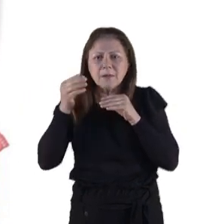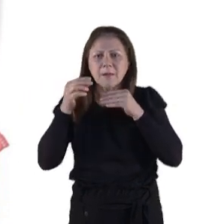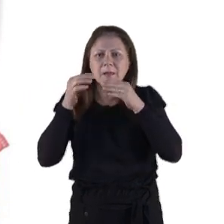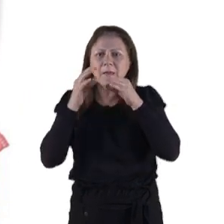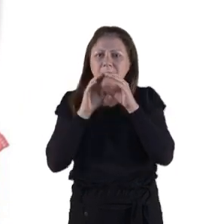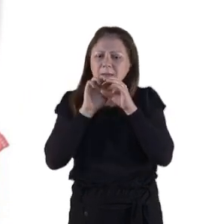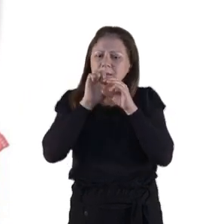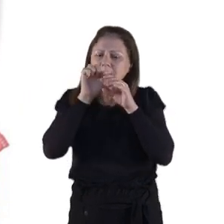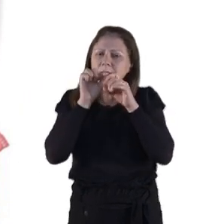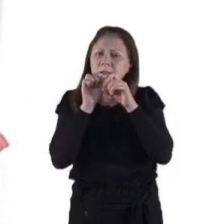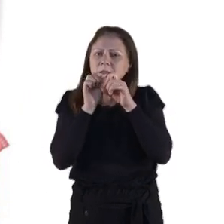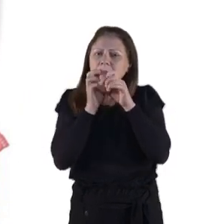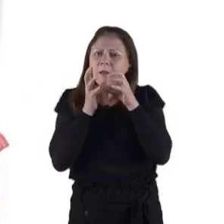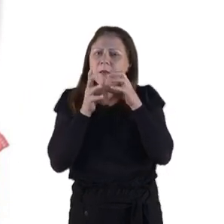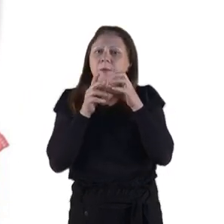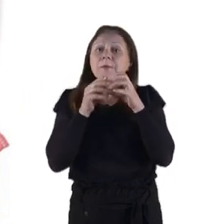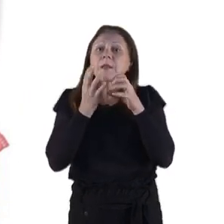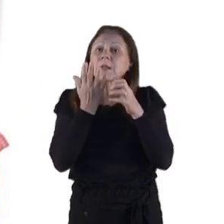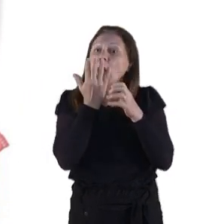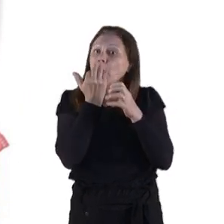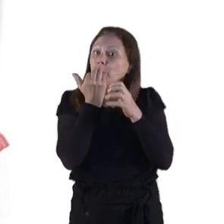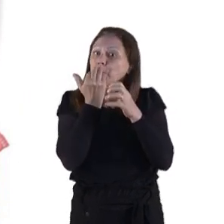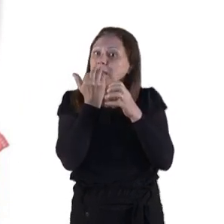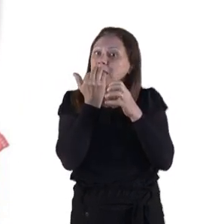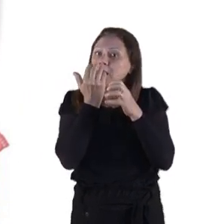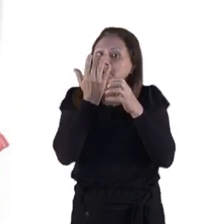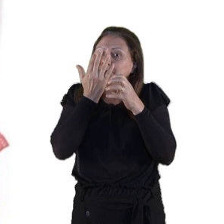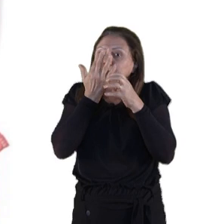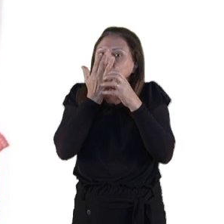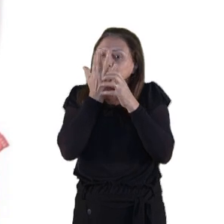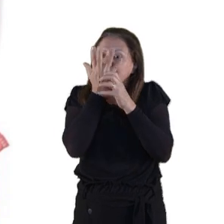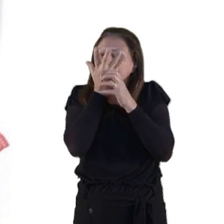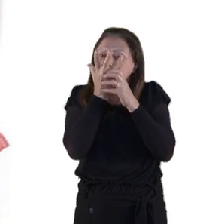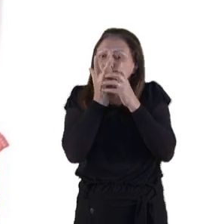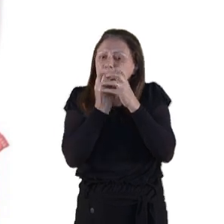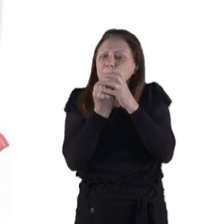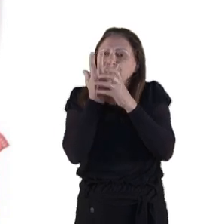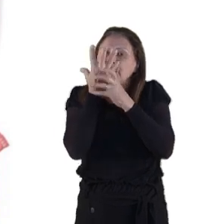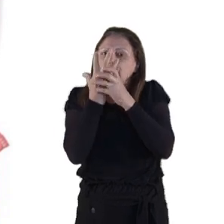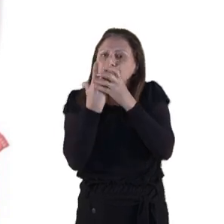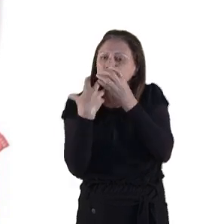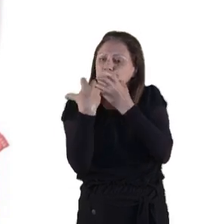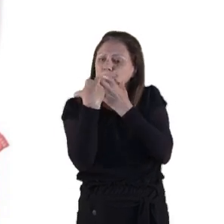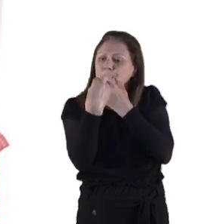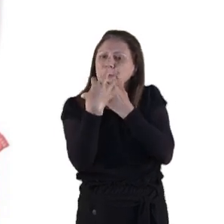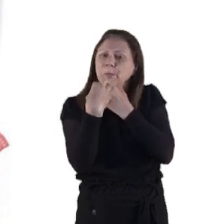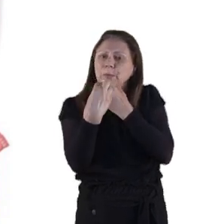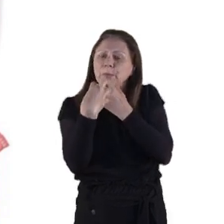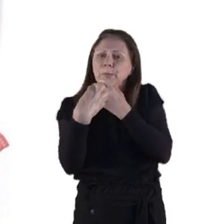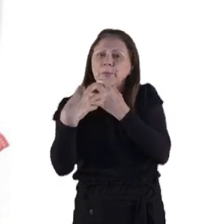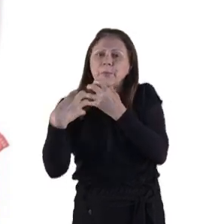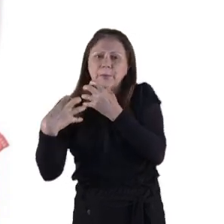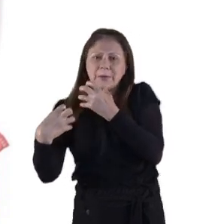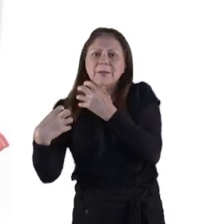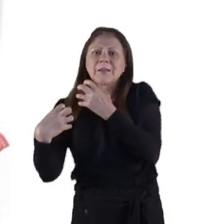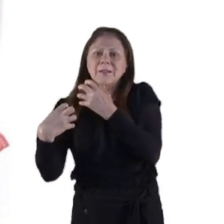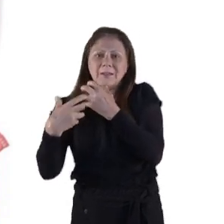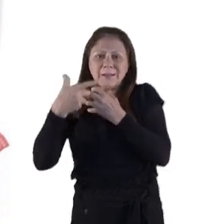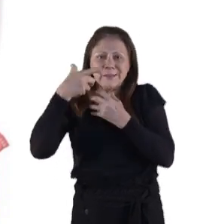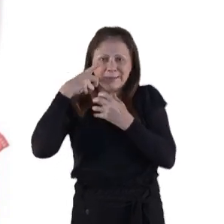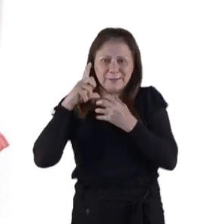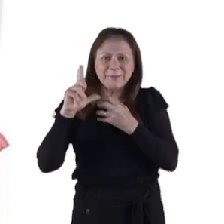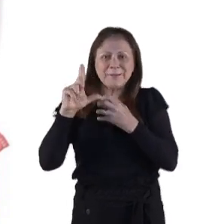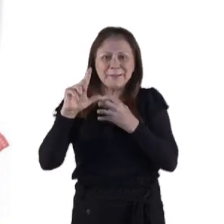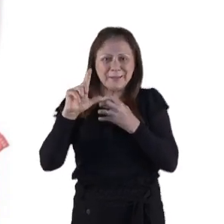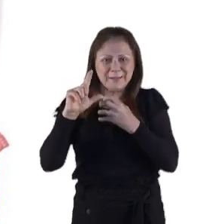São estruturas que servem para capturar os nutrientes que passam pelo intestino. Assim, aumenta a superfície de contato, né, e ele